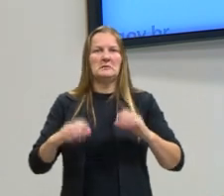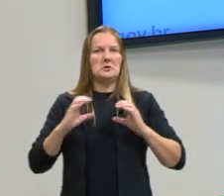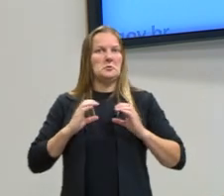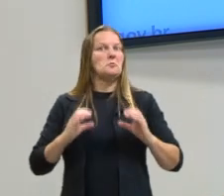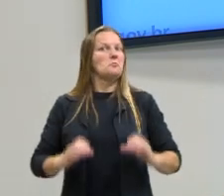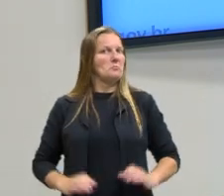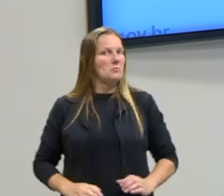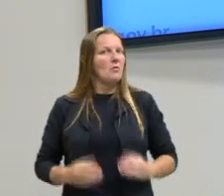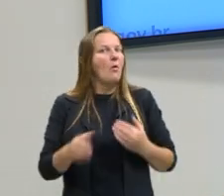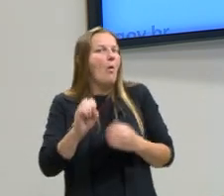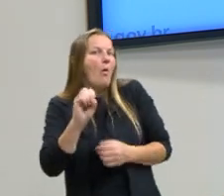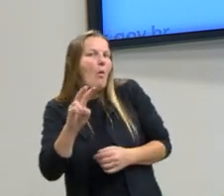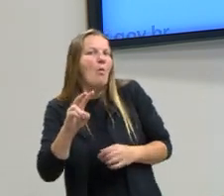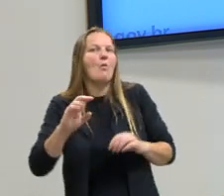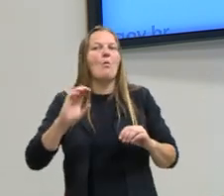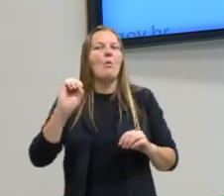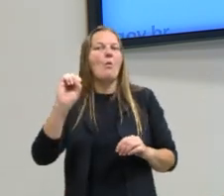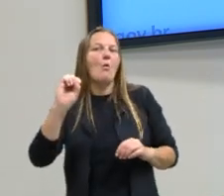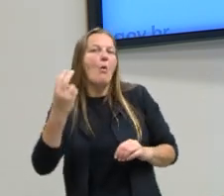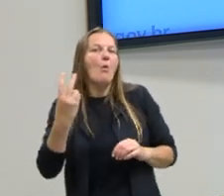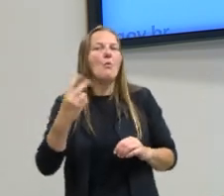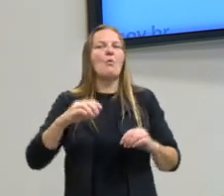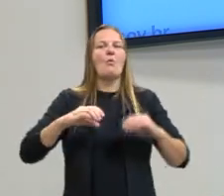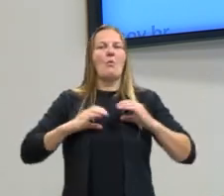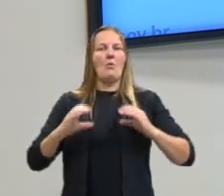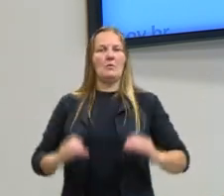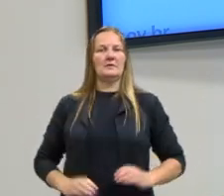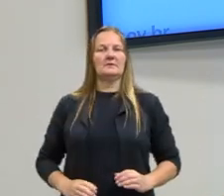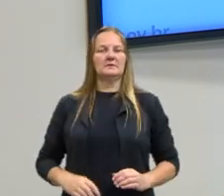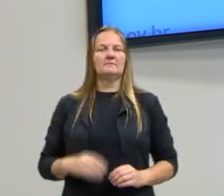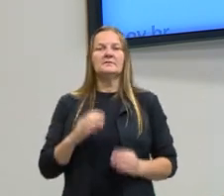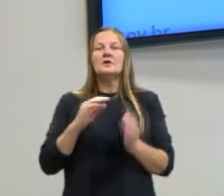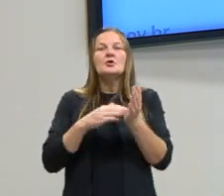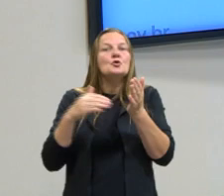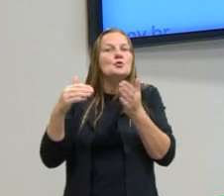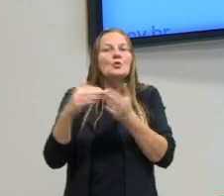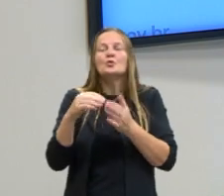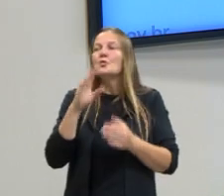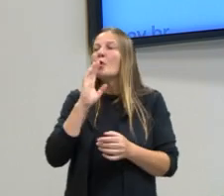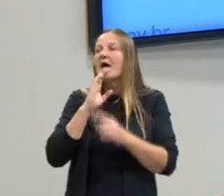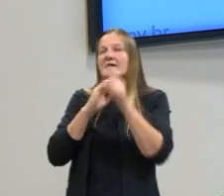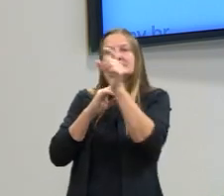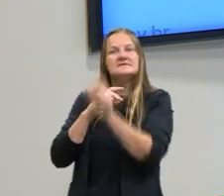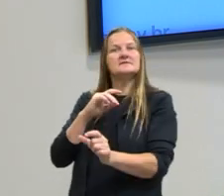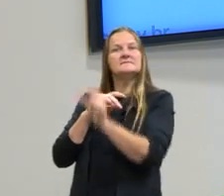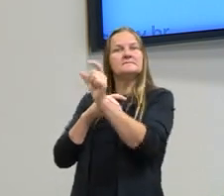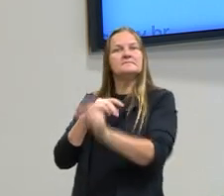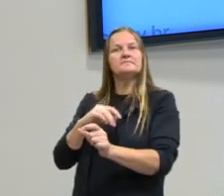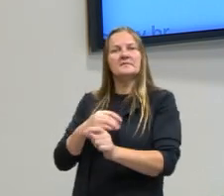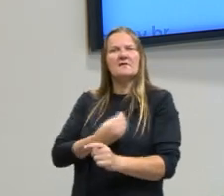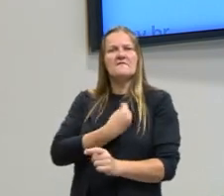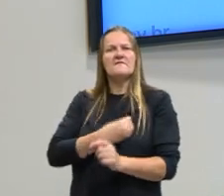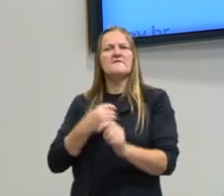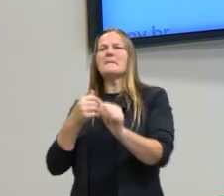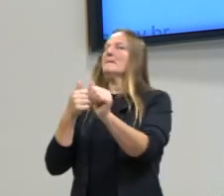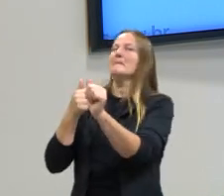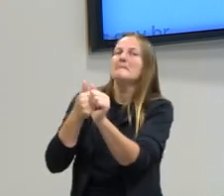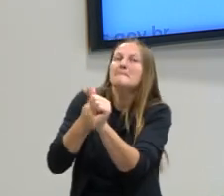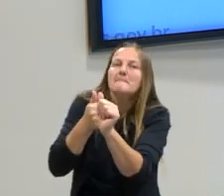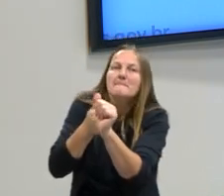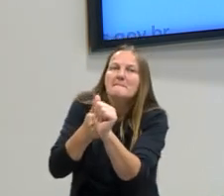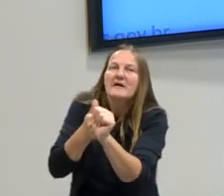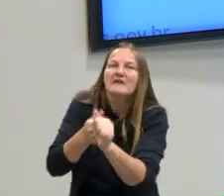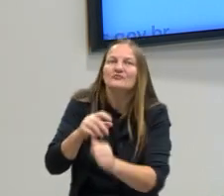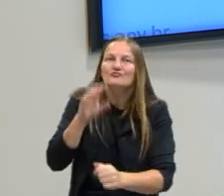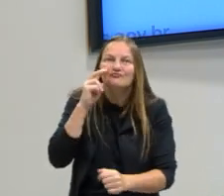comportamento numa sociedade mecânica onde todos se conhecem as pessoas convive muito próxima essa